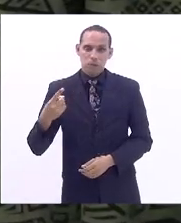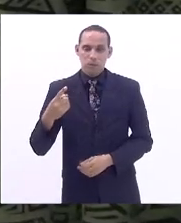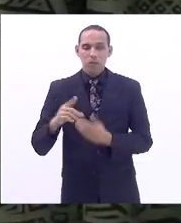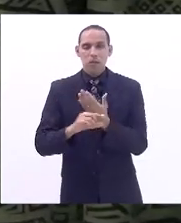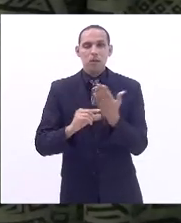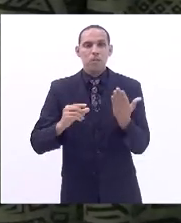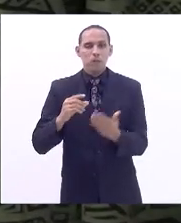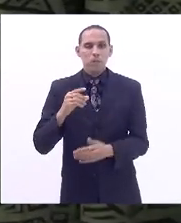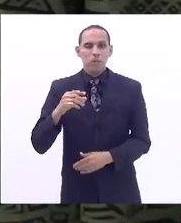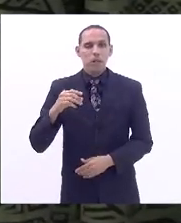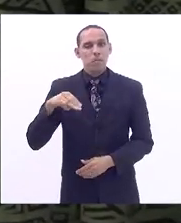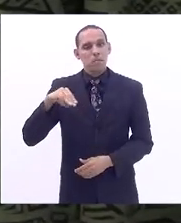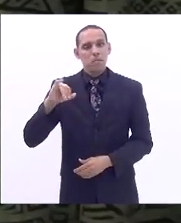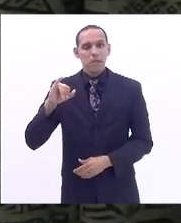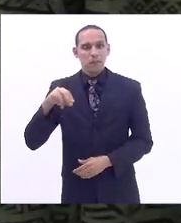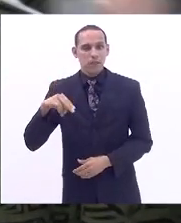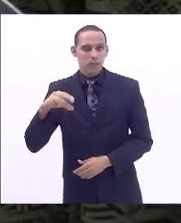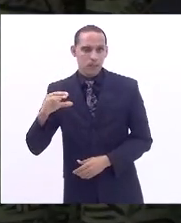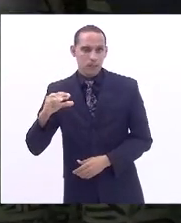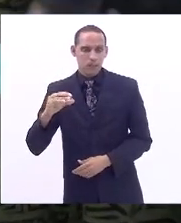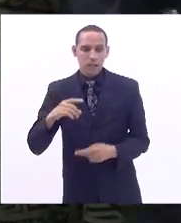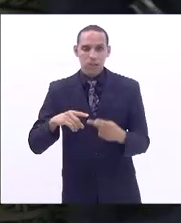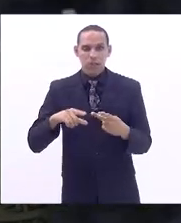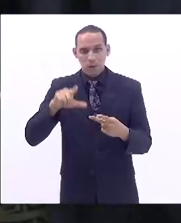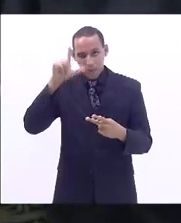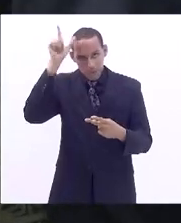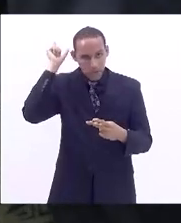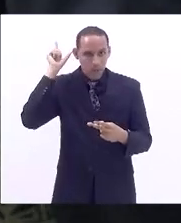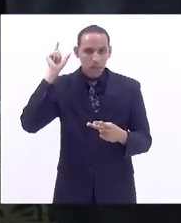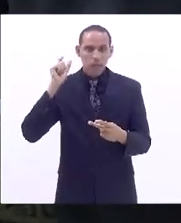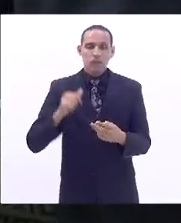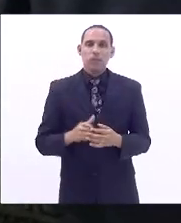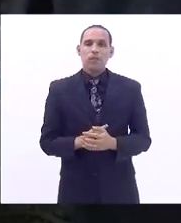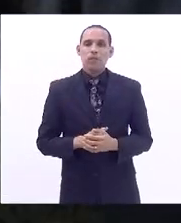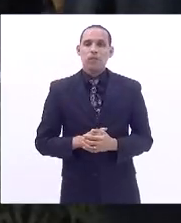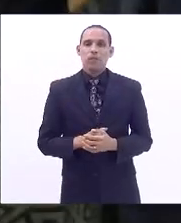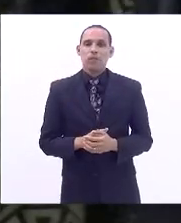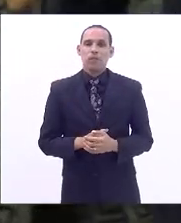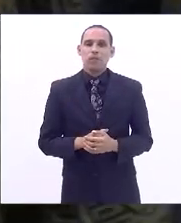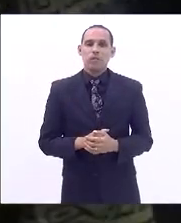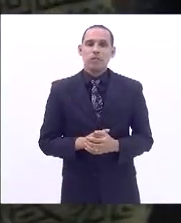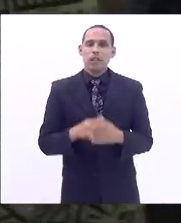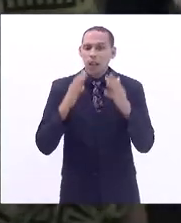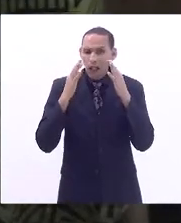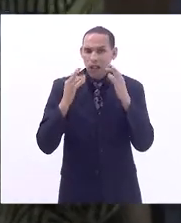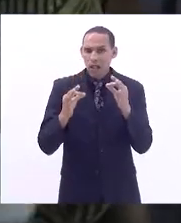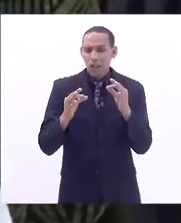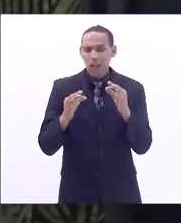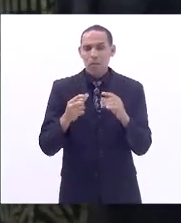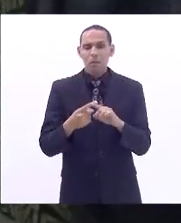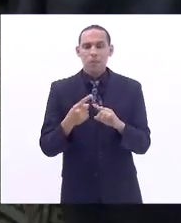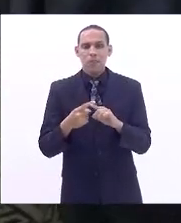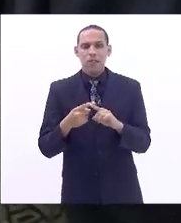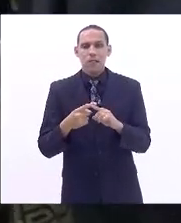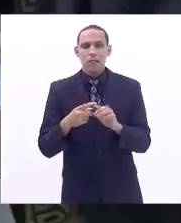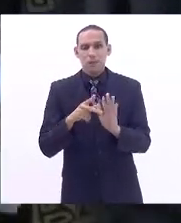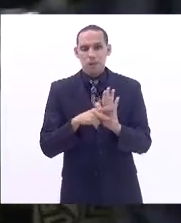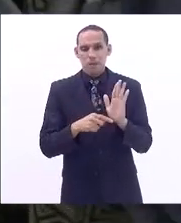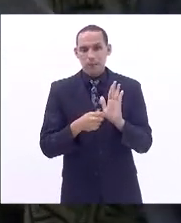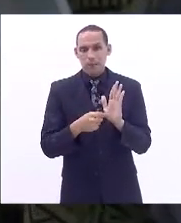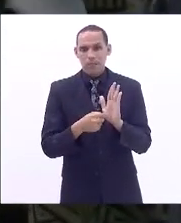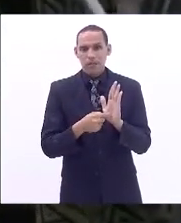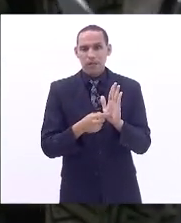dos deputados Carlos minc e Luiz Paulo eu gostaria de chamar atenção porque esse projeto Na